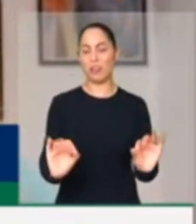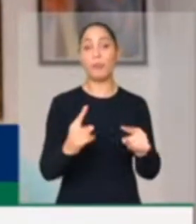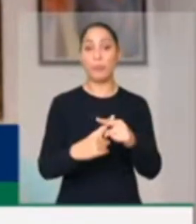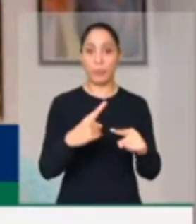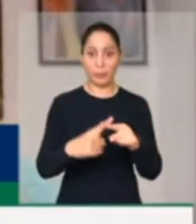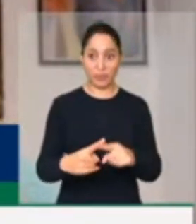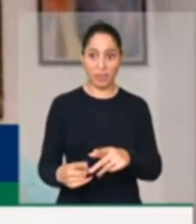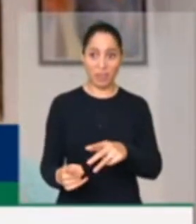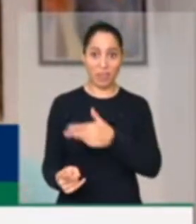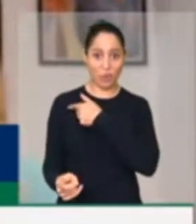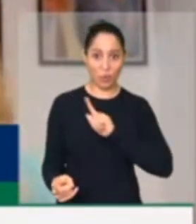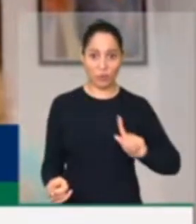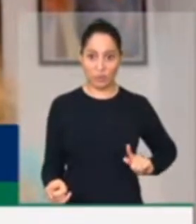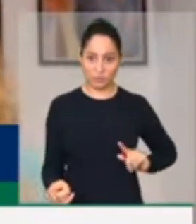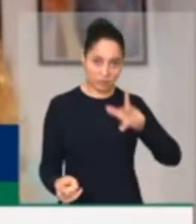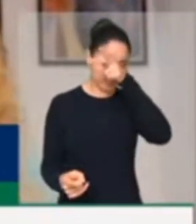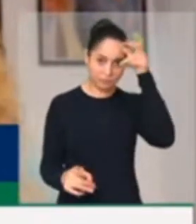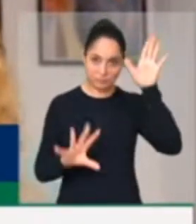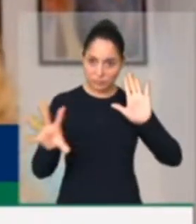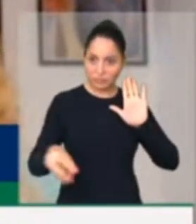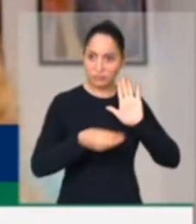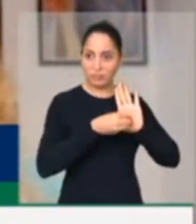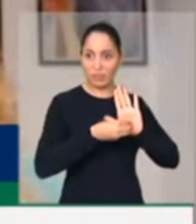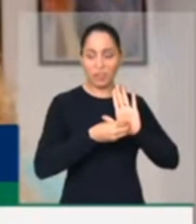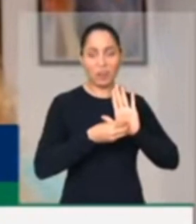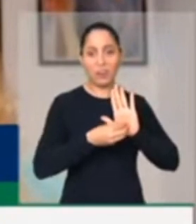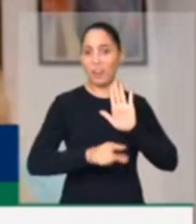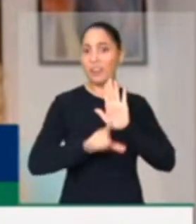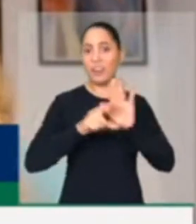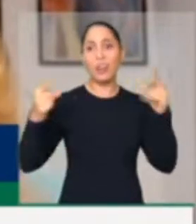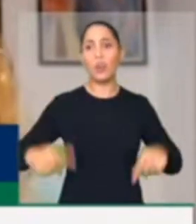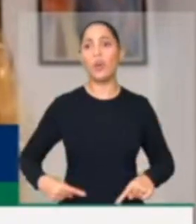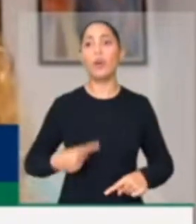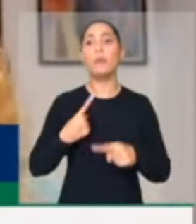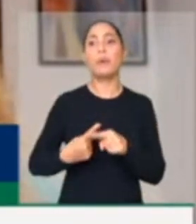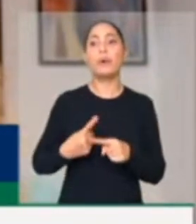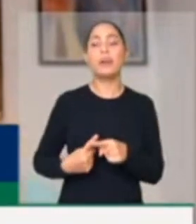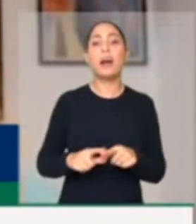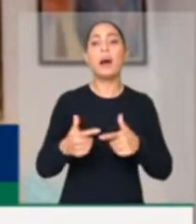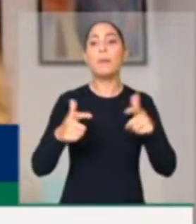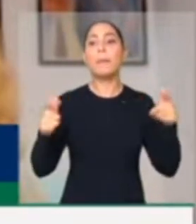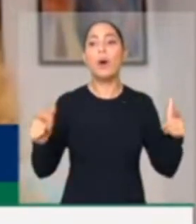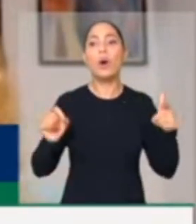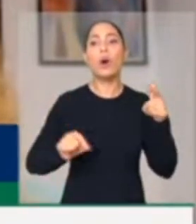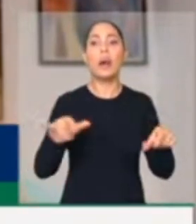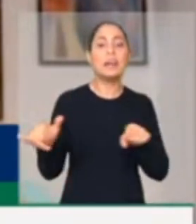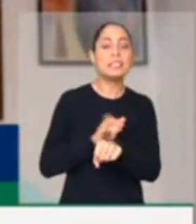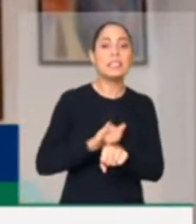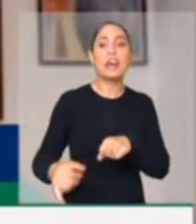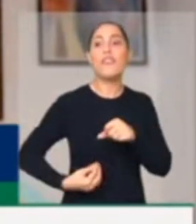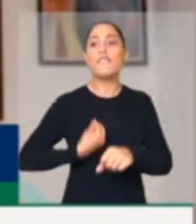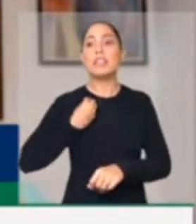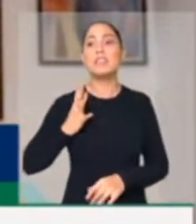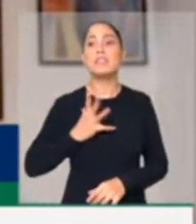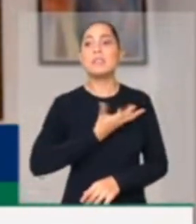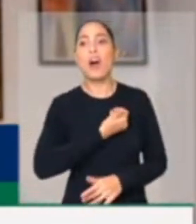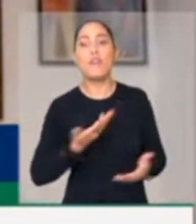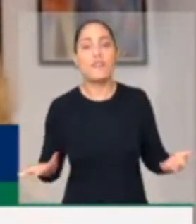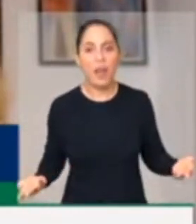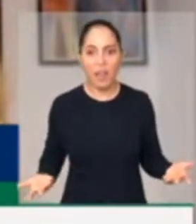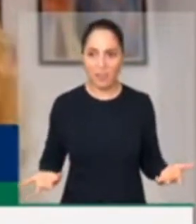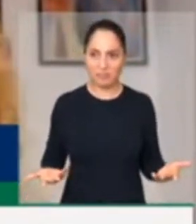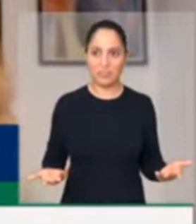e os prefeitos, porque na grande maioria estão tentando debelar a pandemia, salvar a vida das pessoas. Não